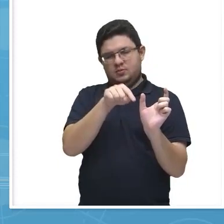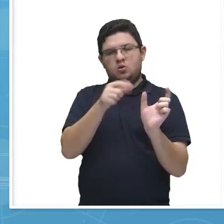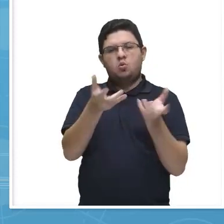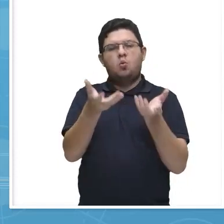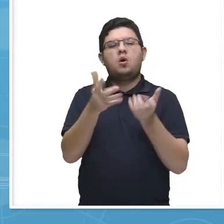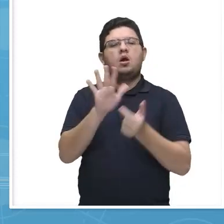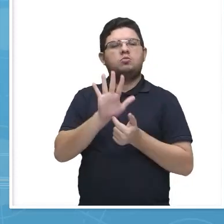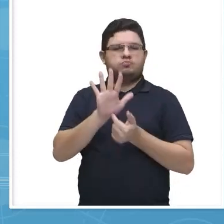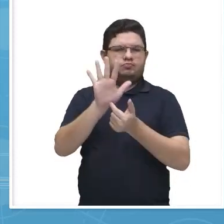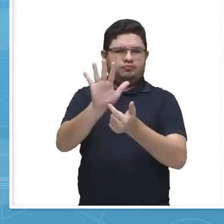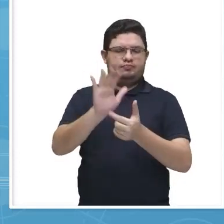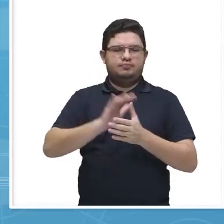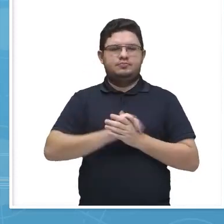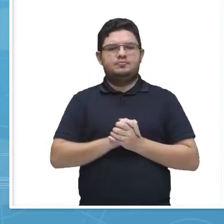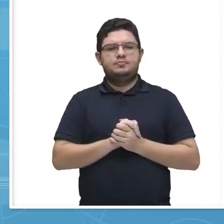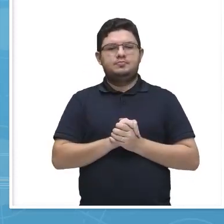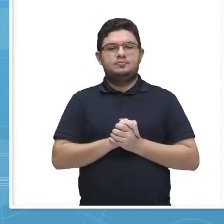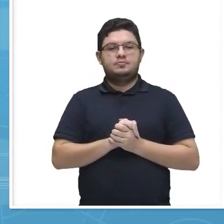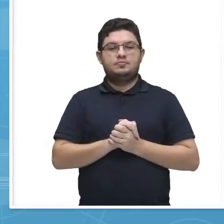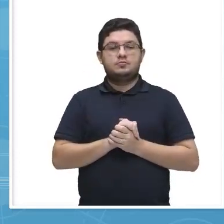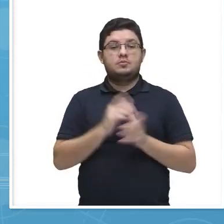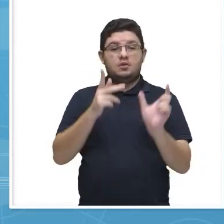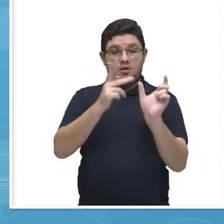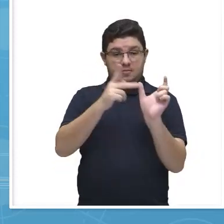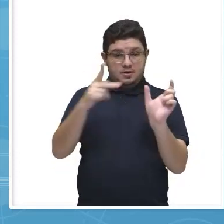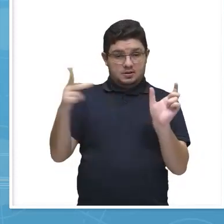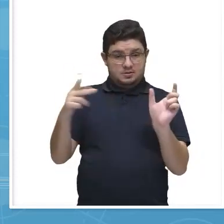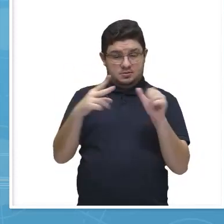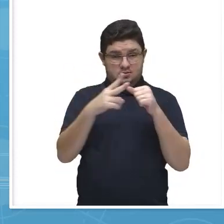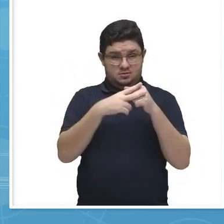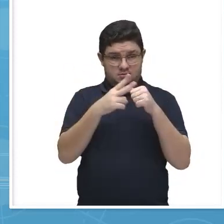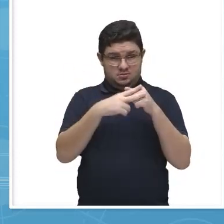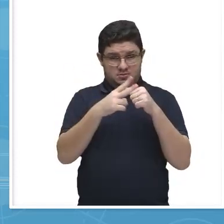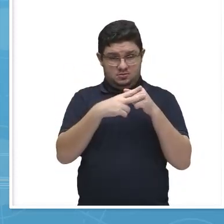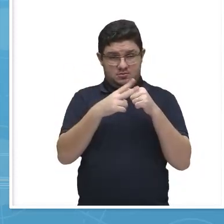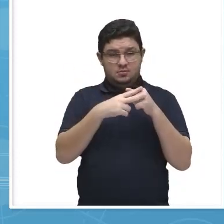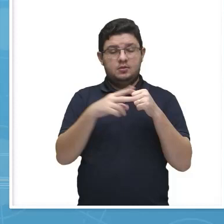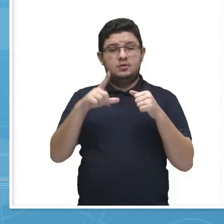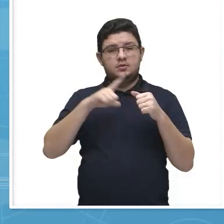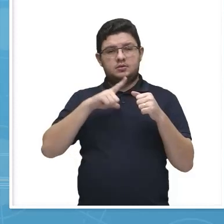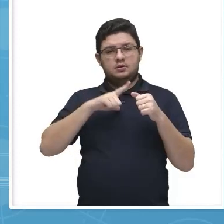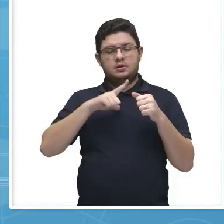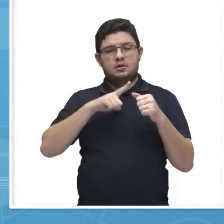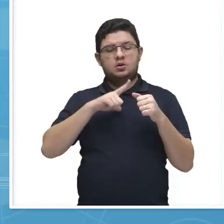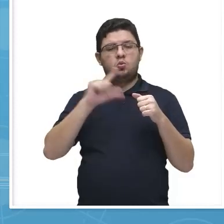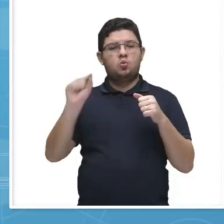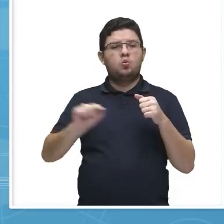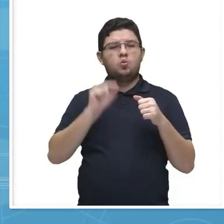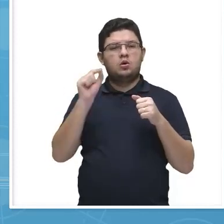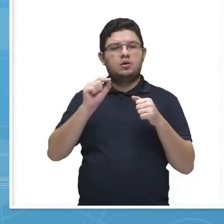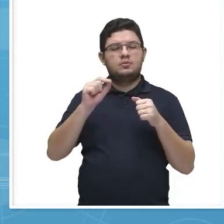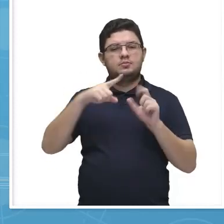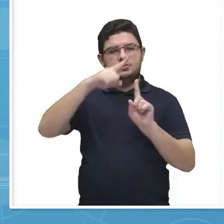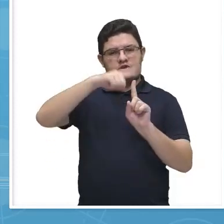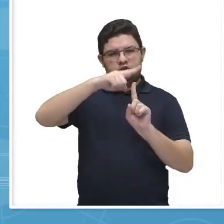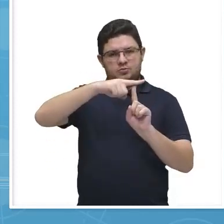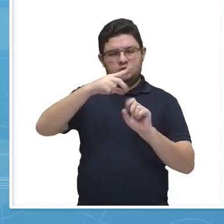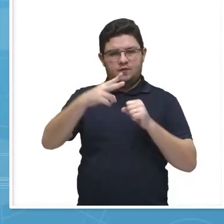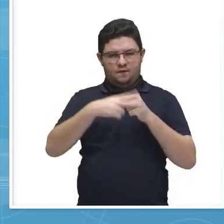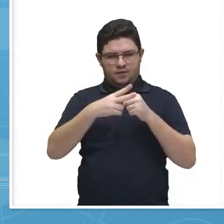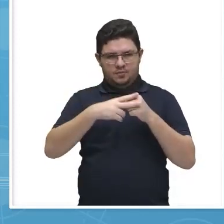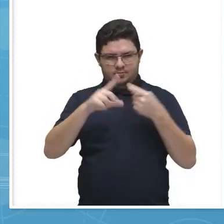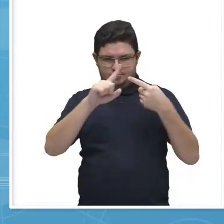expressar. Então, a predicação verbal, né, ela é constituída desses tipos de verbo, dos